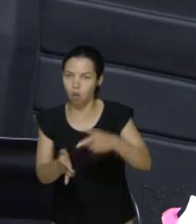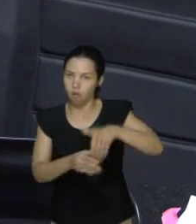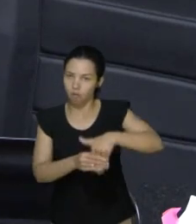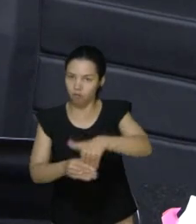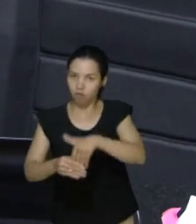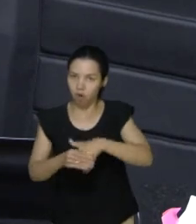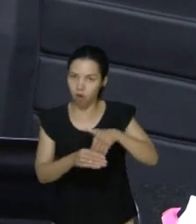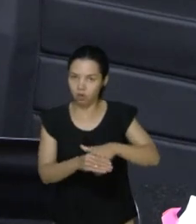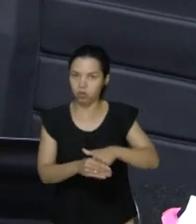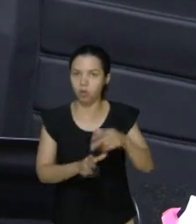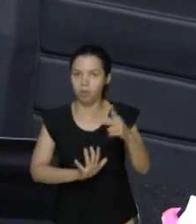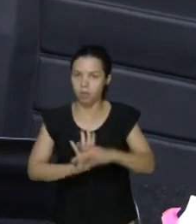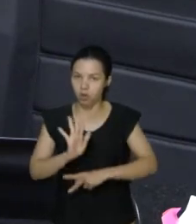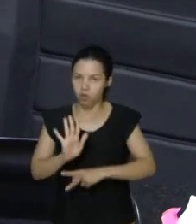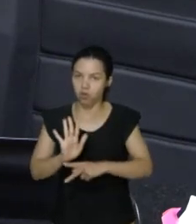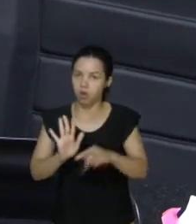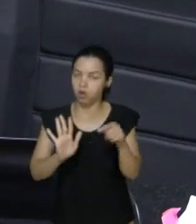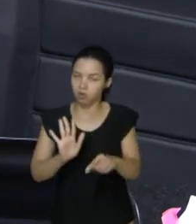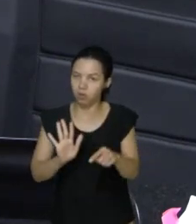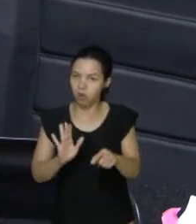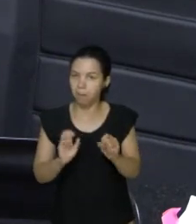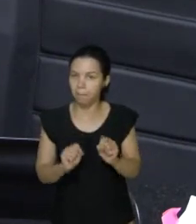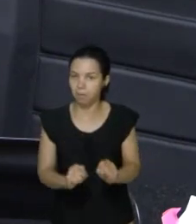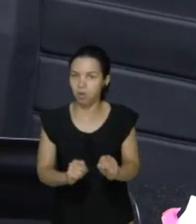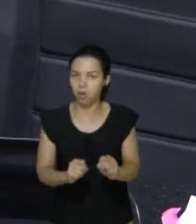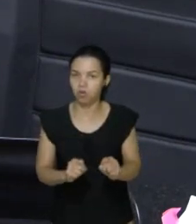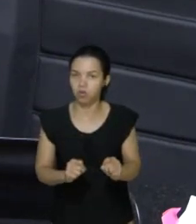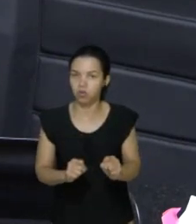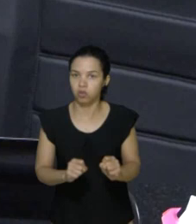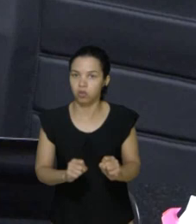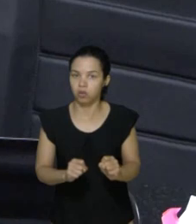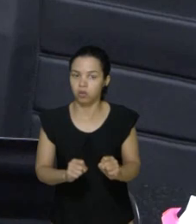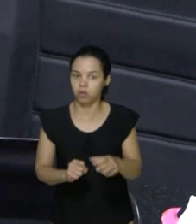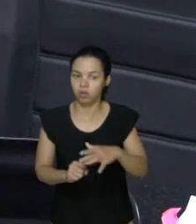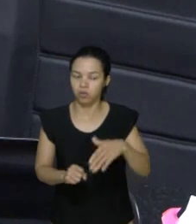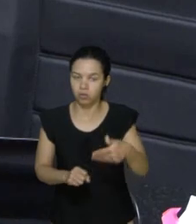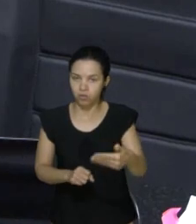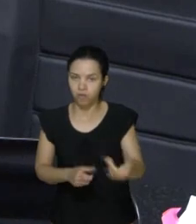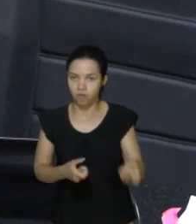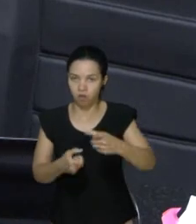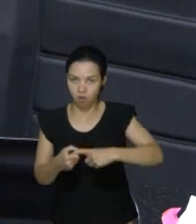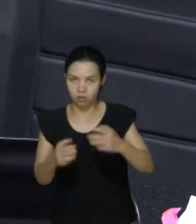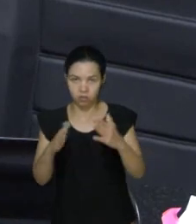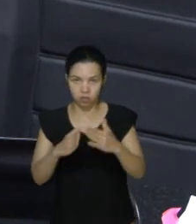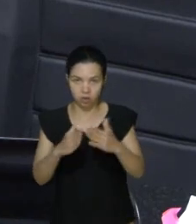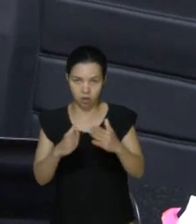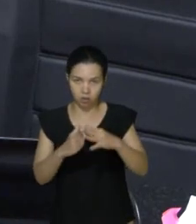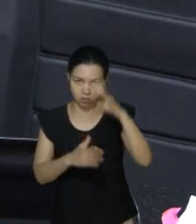de um projeto que poderia ter aqui dentro, aqui, vocês hoje voltando para casa sem o resultado esperado.